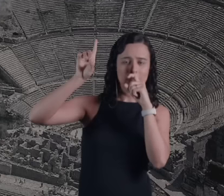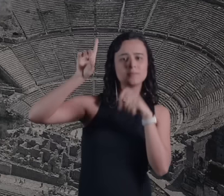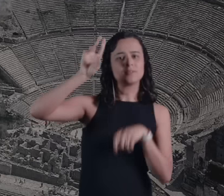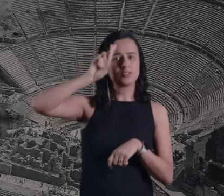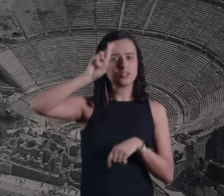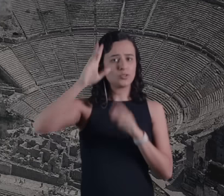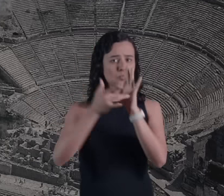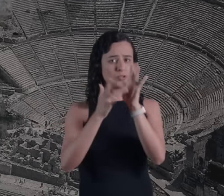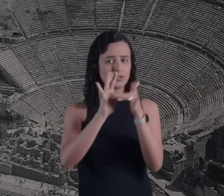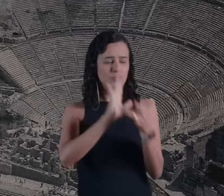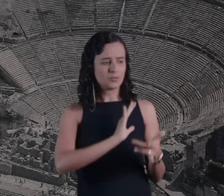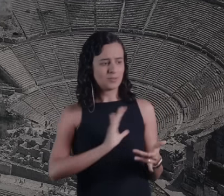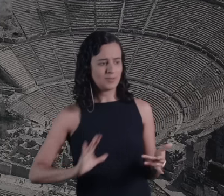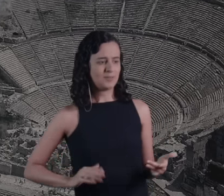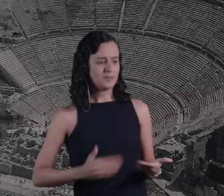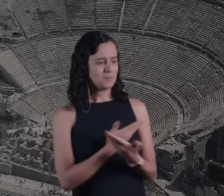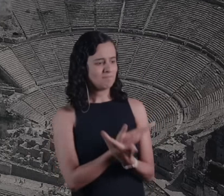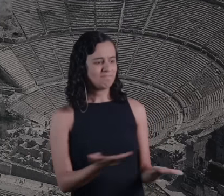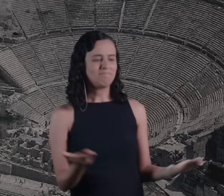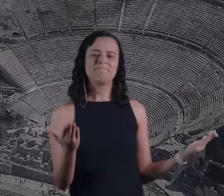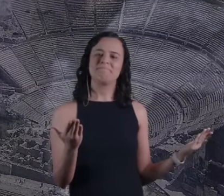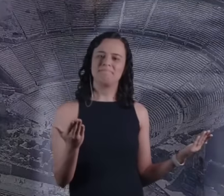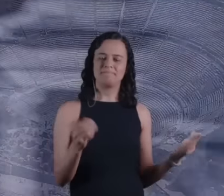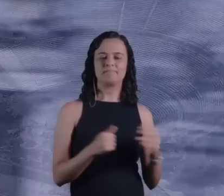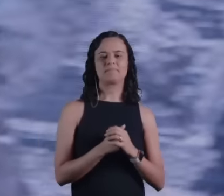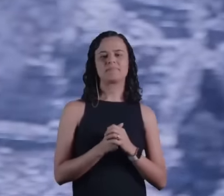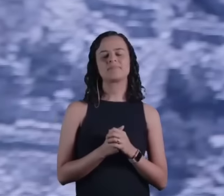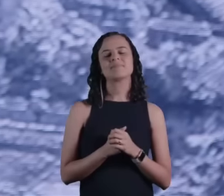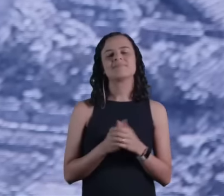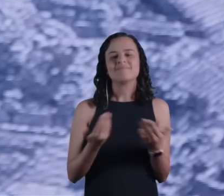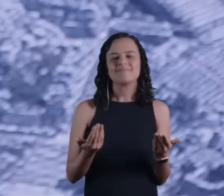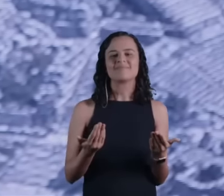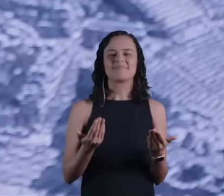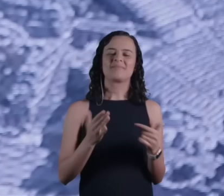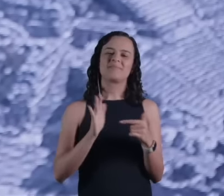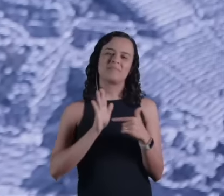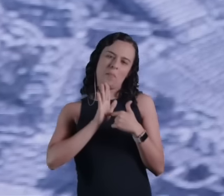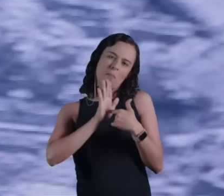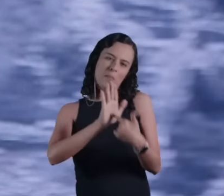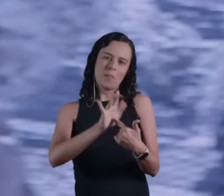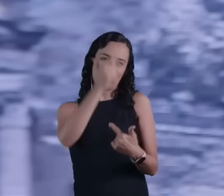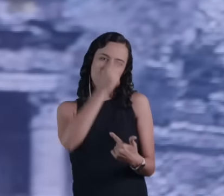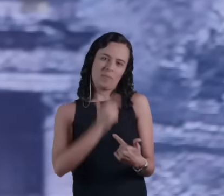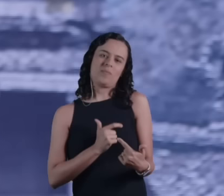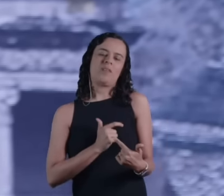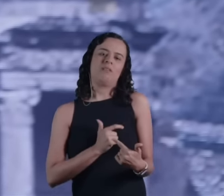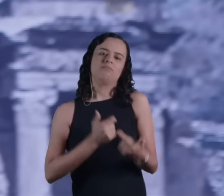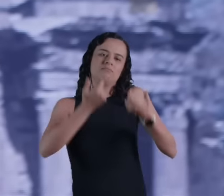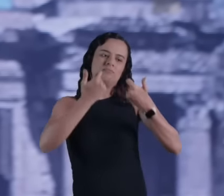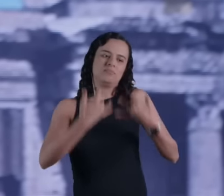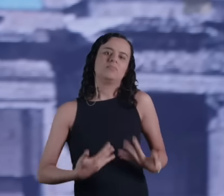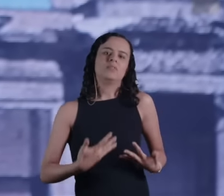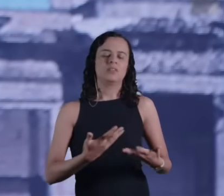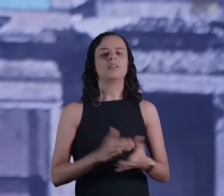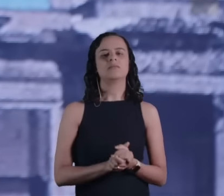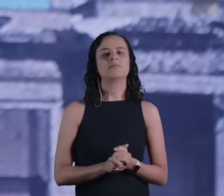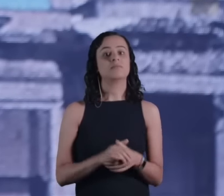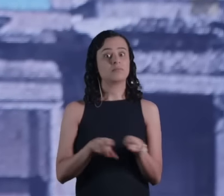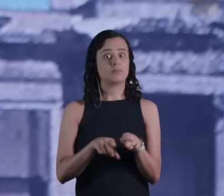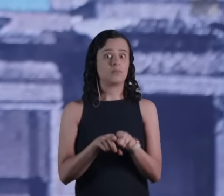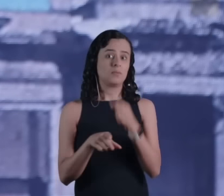nosso Senhor Jesus Cristo. Na verdade, aqui ele está se apresentando como autor da carta e